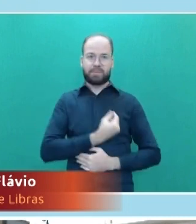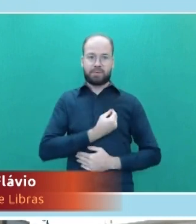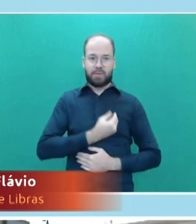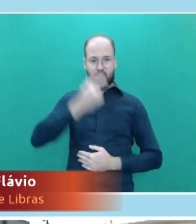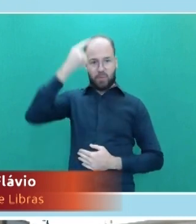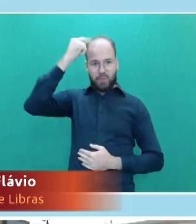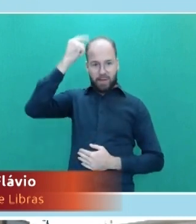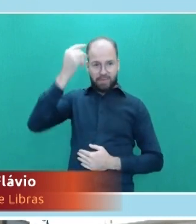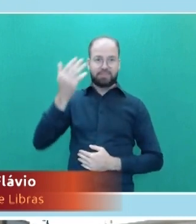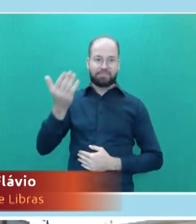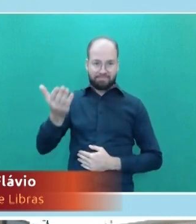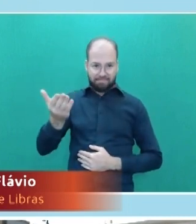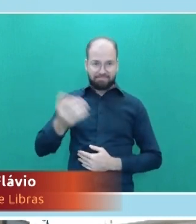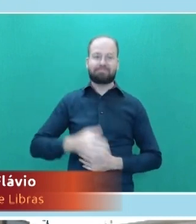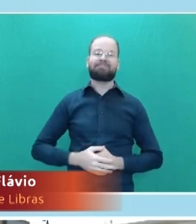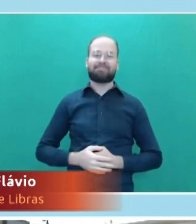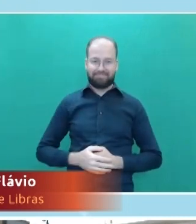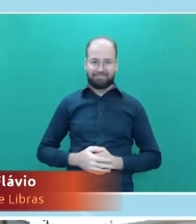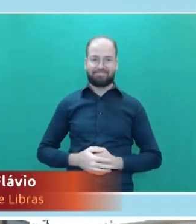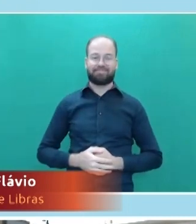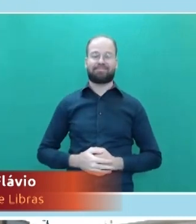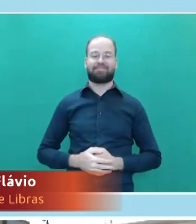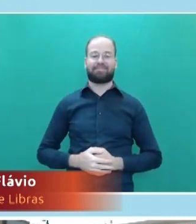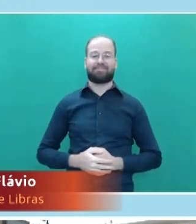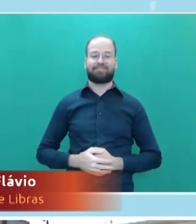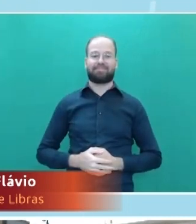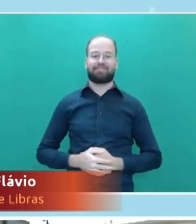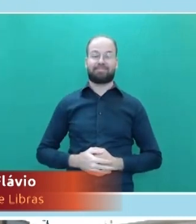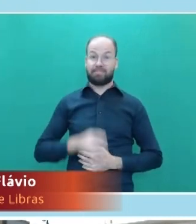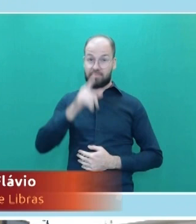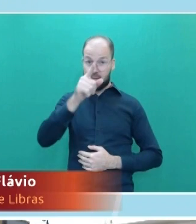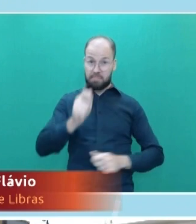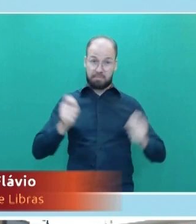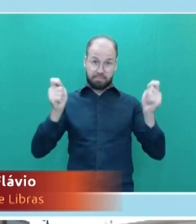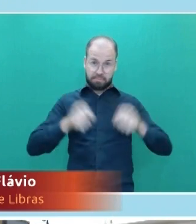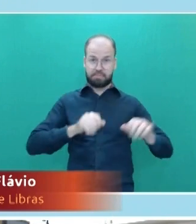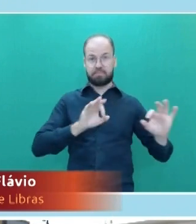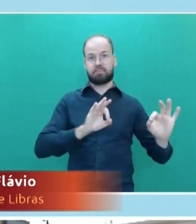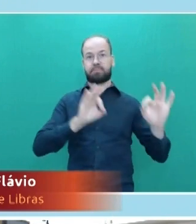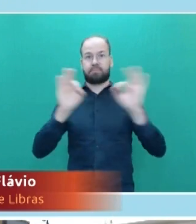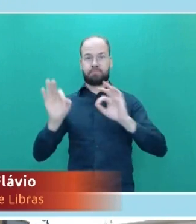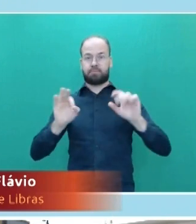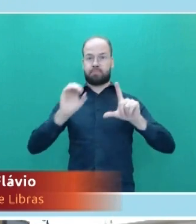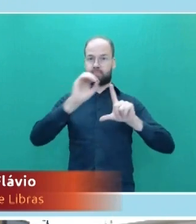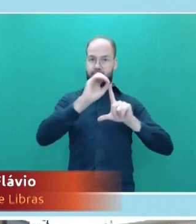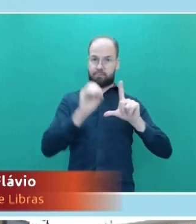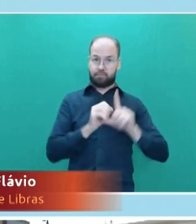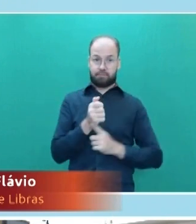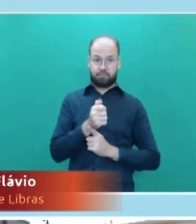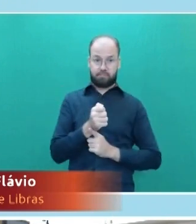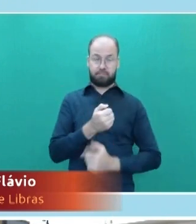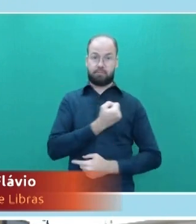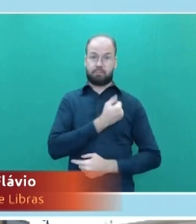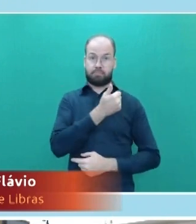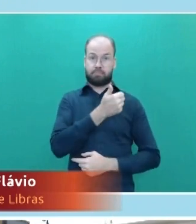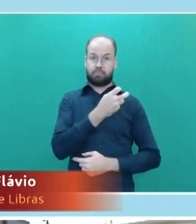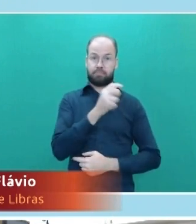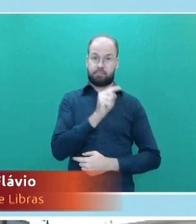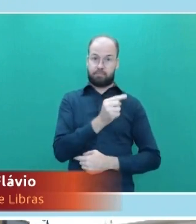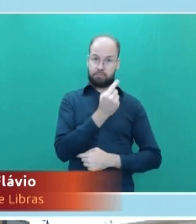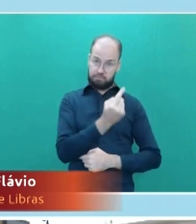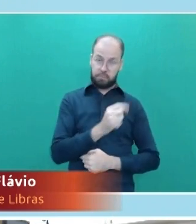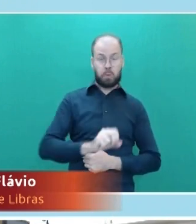Weber? Bom, e você pode assistir a TV UFG no sinal aberto, no 15.1, na NET Goiânia,